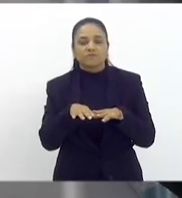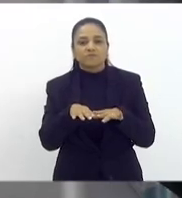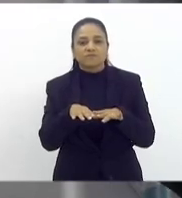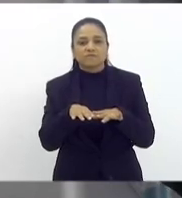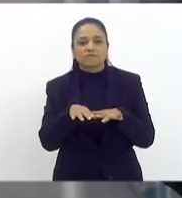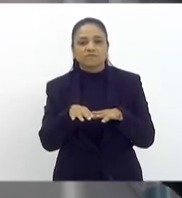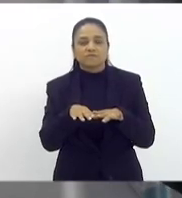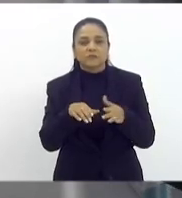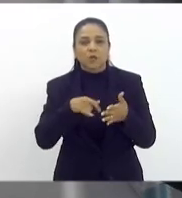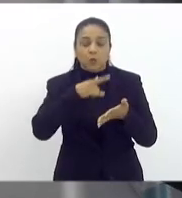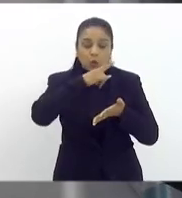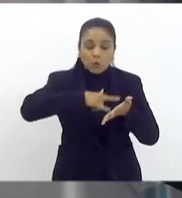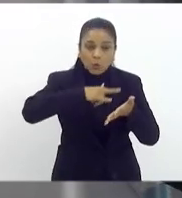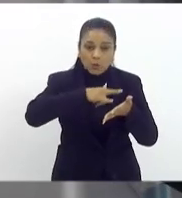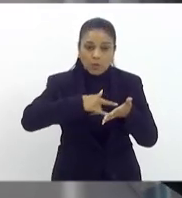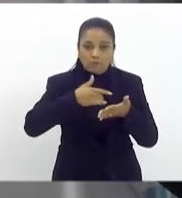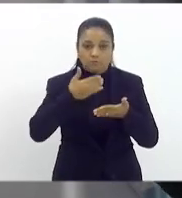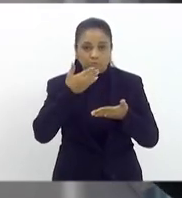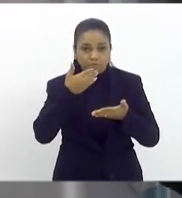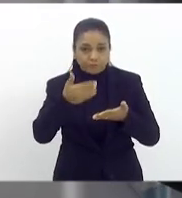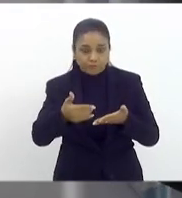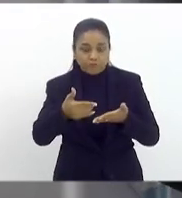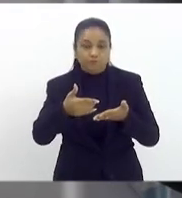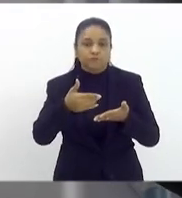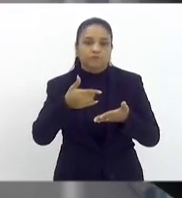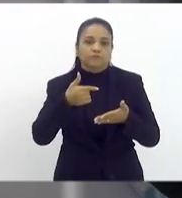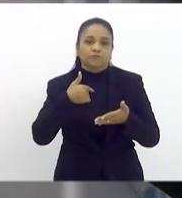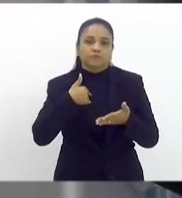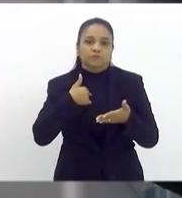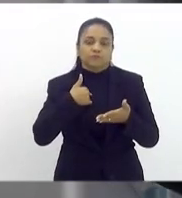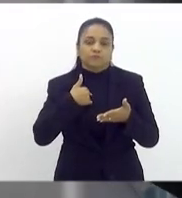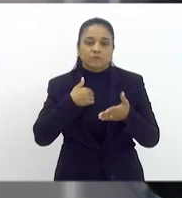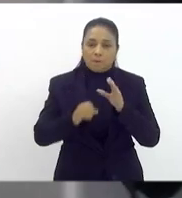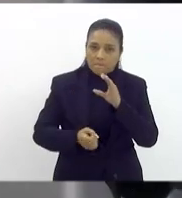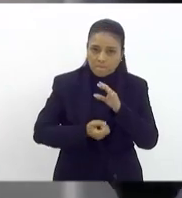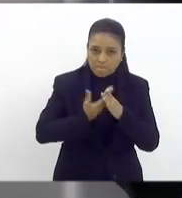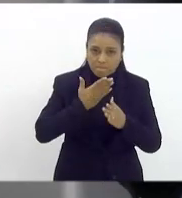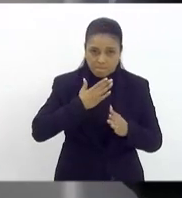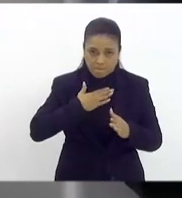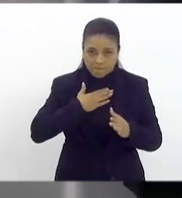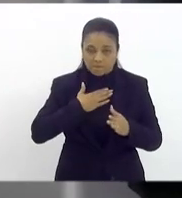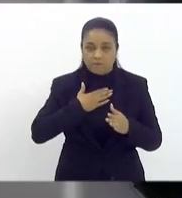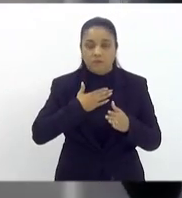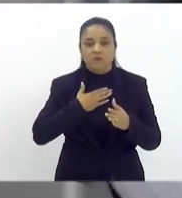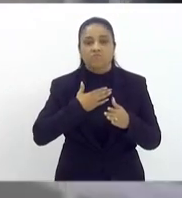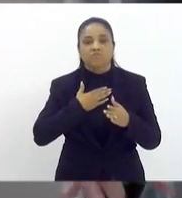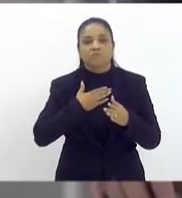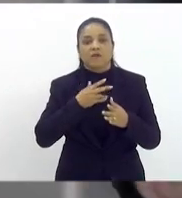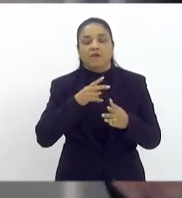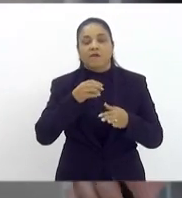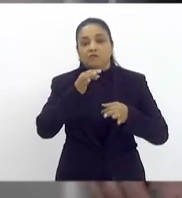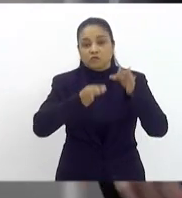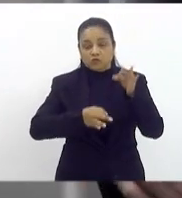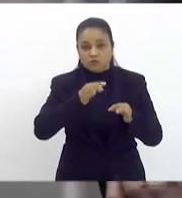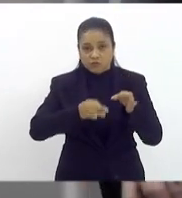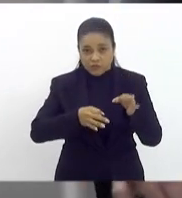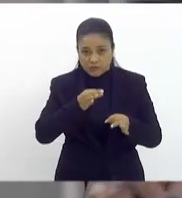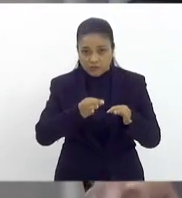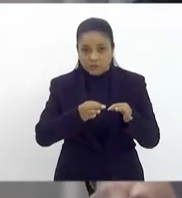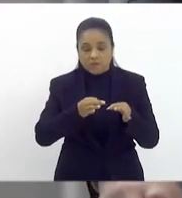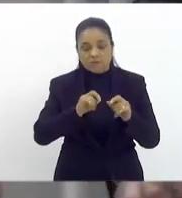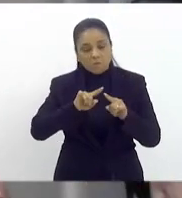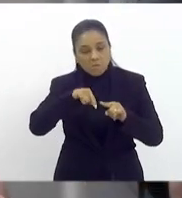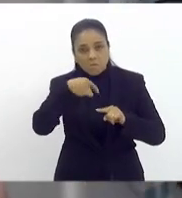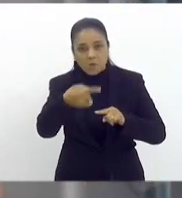com requerimento de nossa autoria, pedindo a condução coercitiva, vinda sob vara na próxima sessão